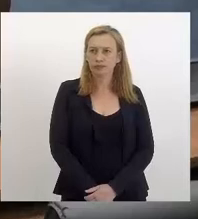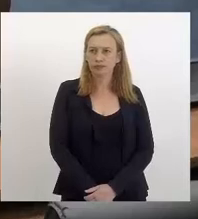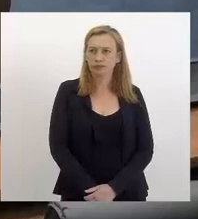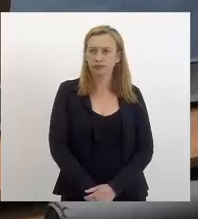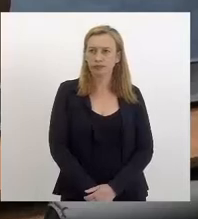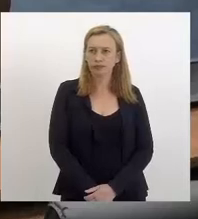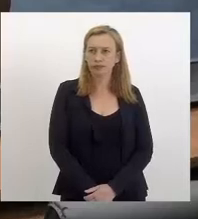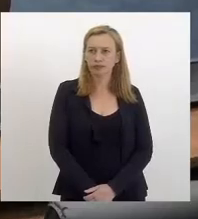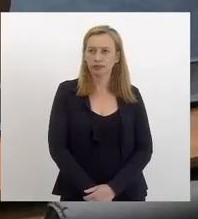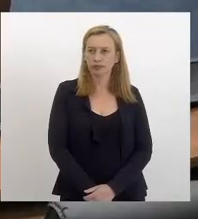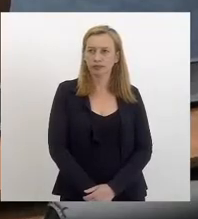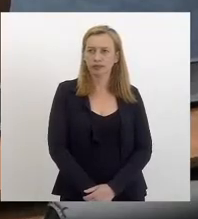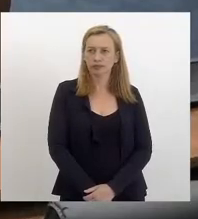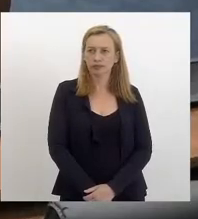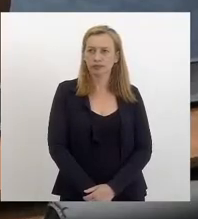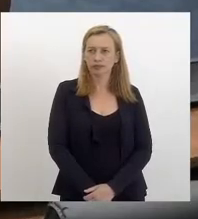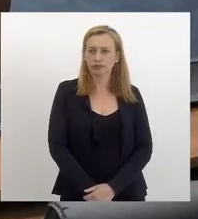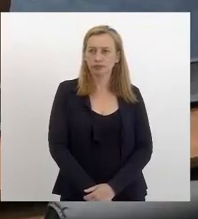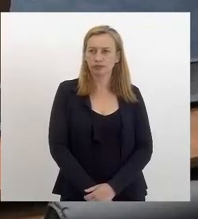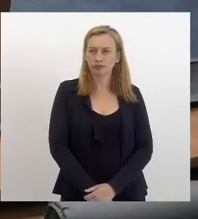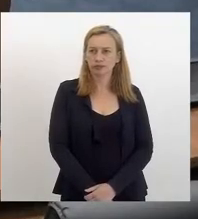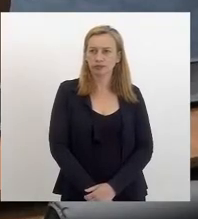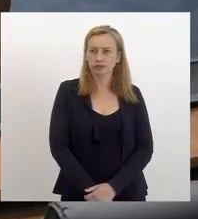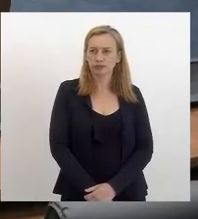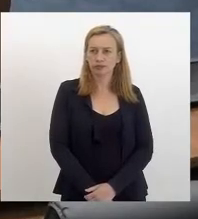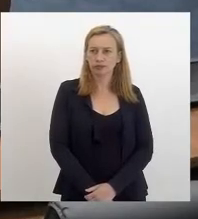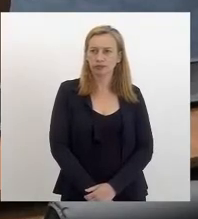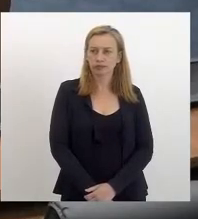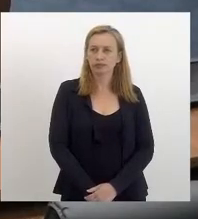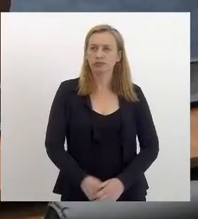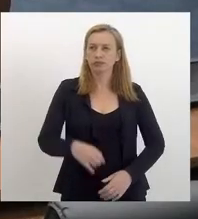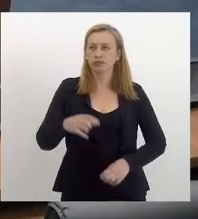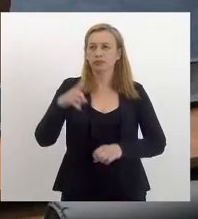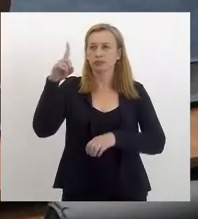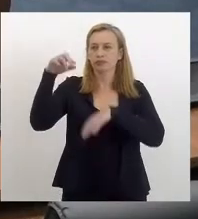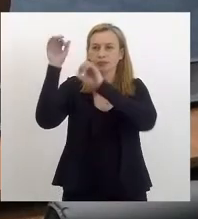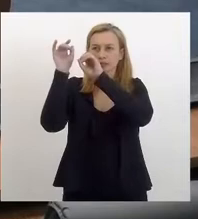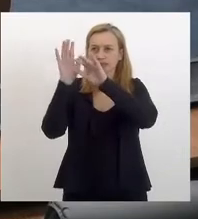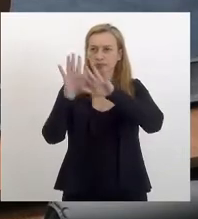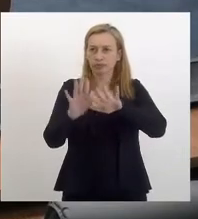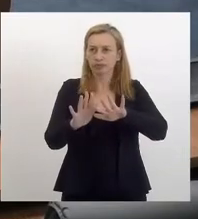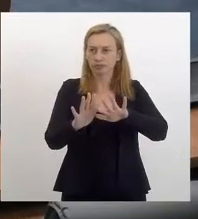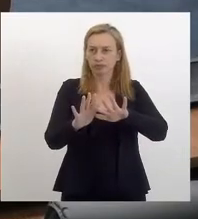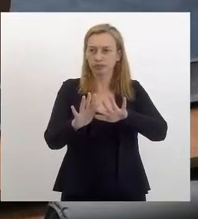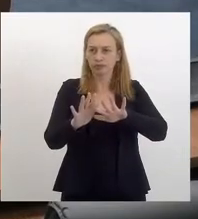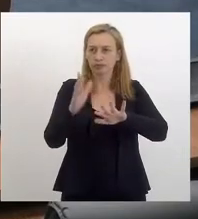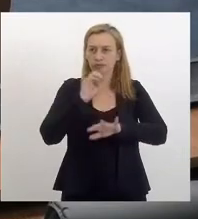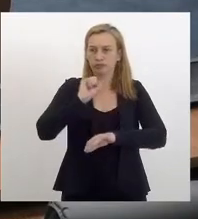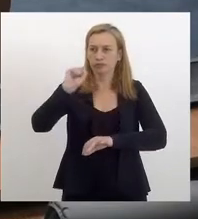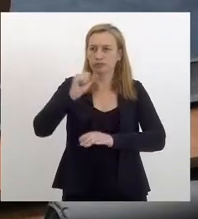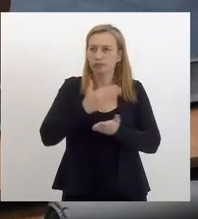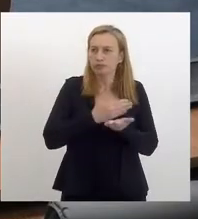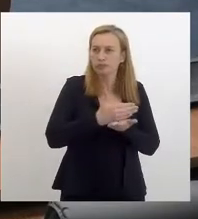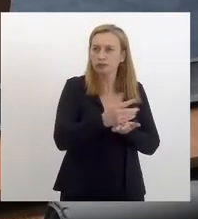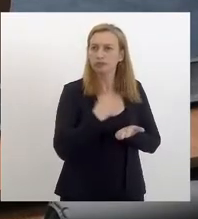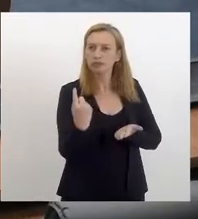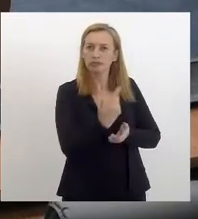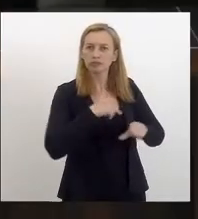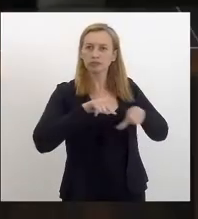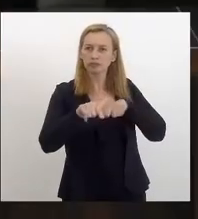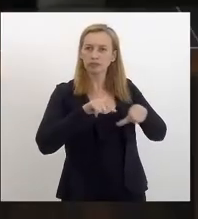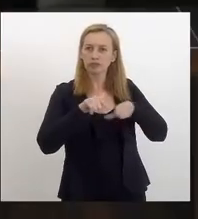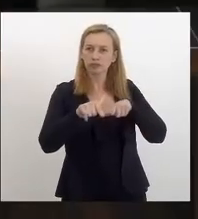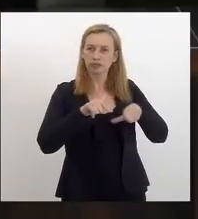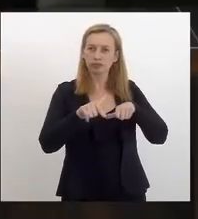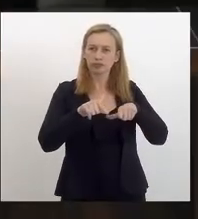e é que Deus e de Oxalá iniciamos os nossos trabalhos está